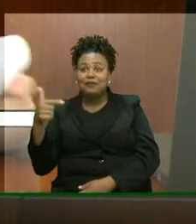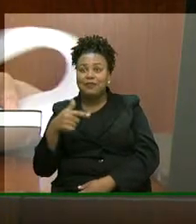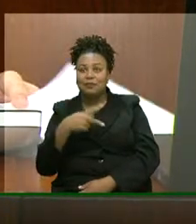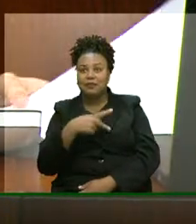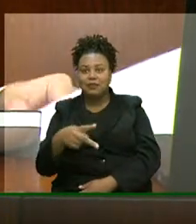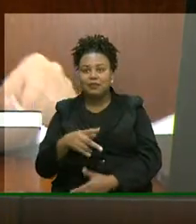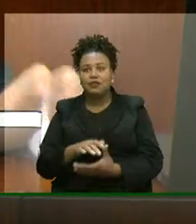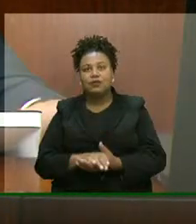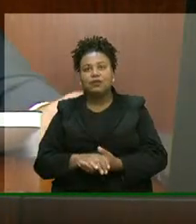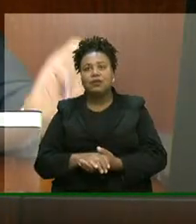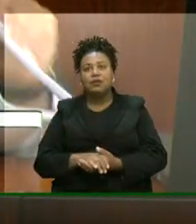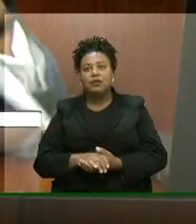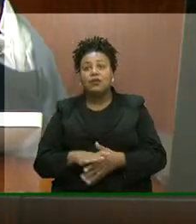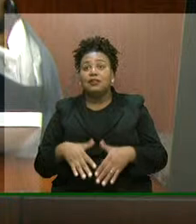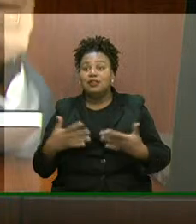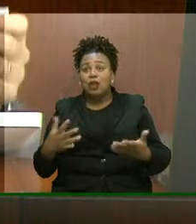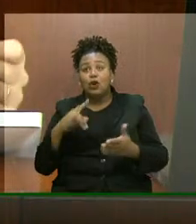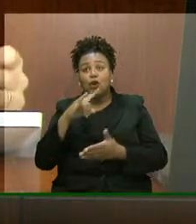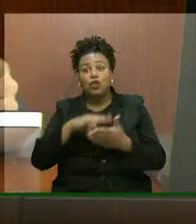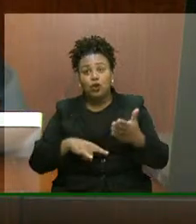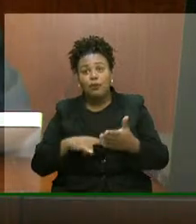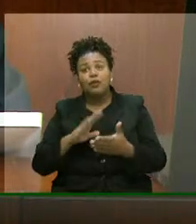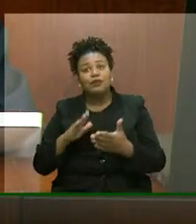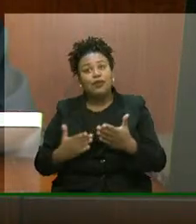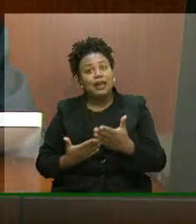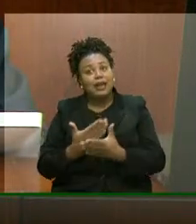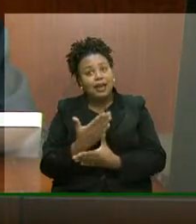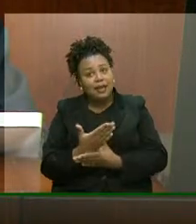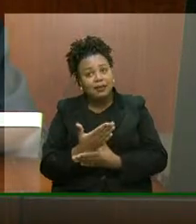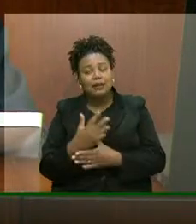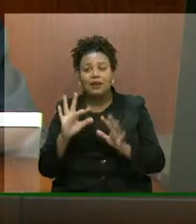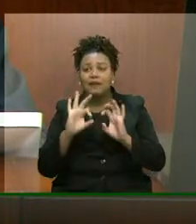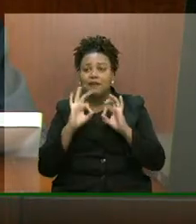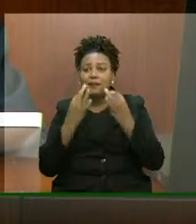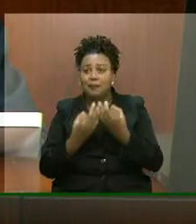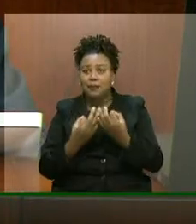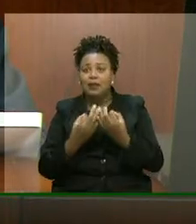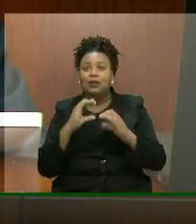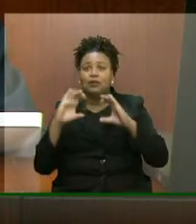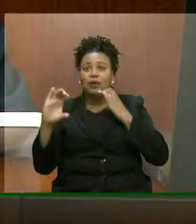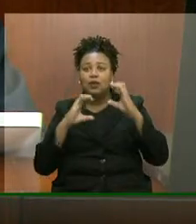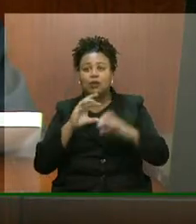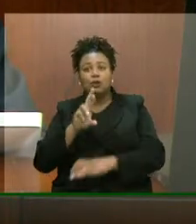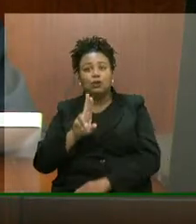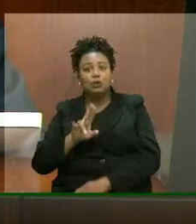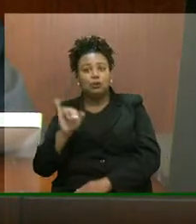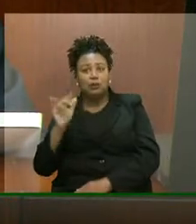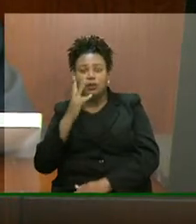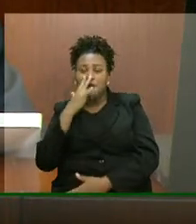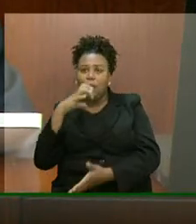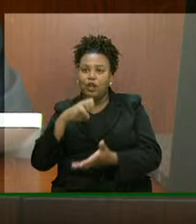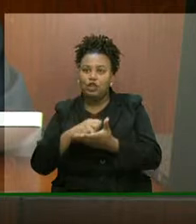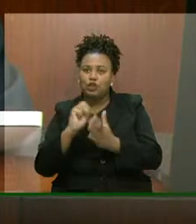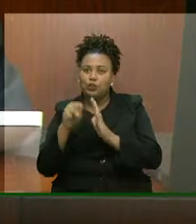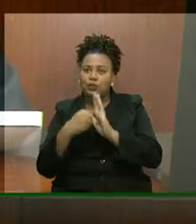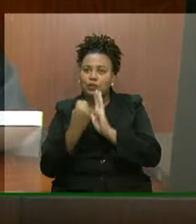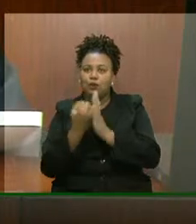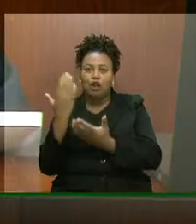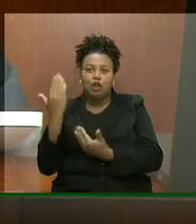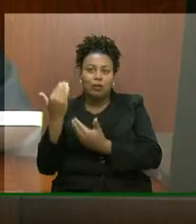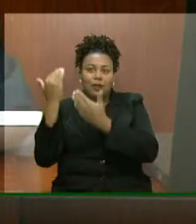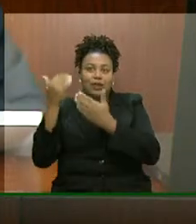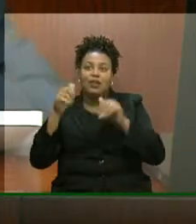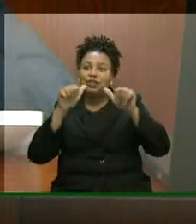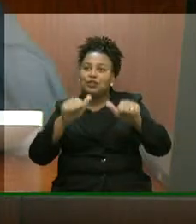vice-presidente. Então, esse é o documento que será enviado, por gentileza, à família do cantor Rui Biriva, num registro simbólico e da homenagem da